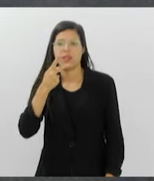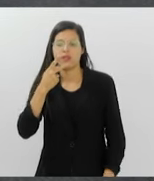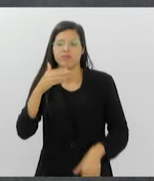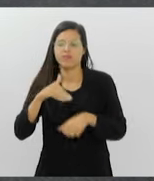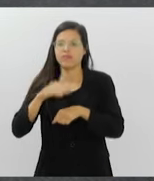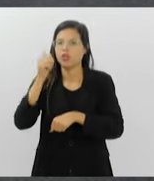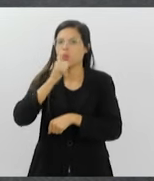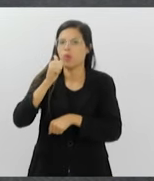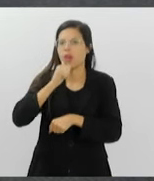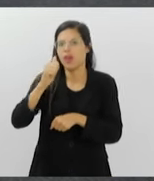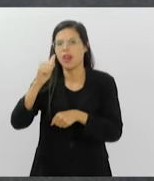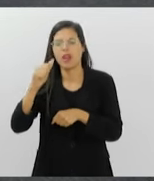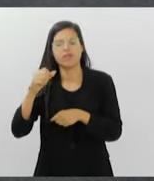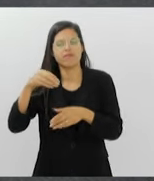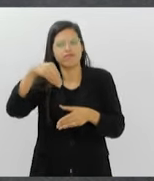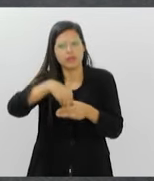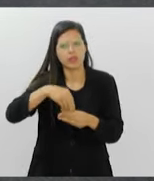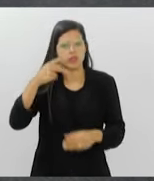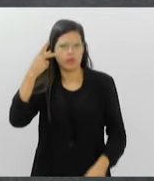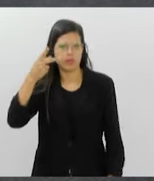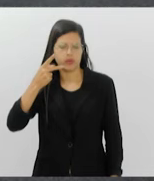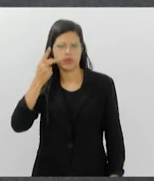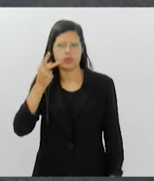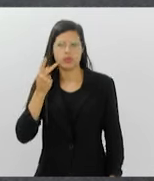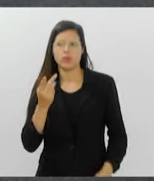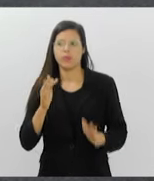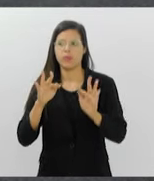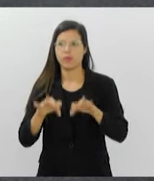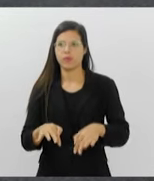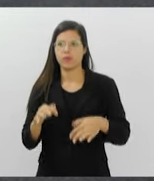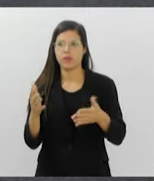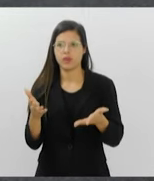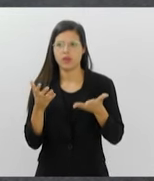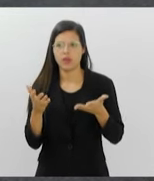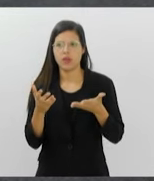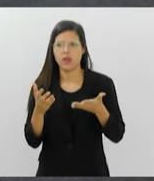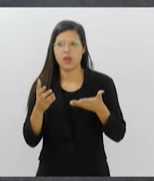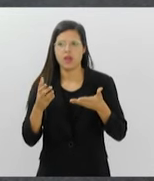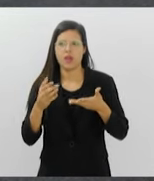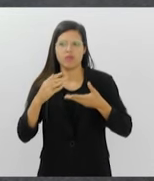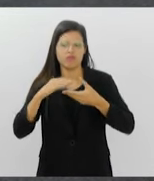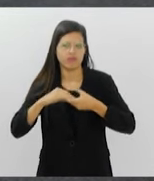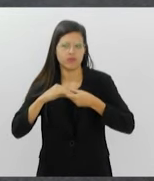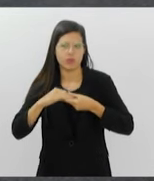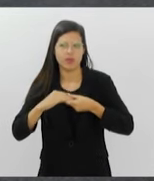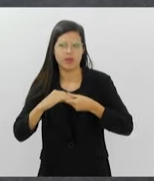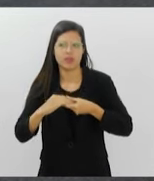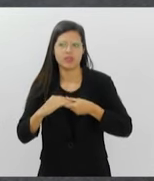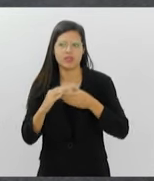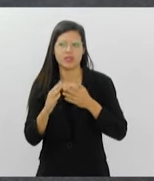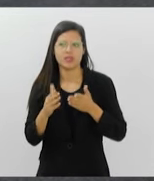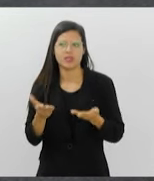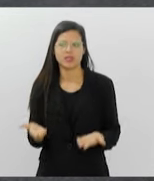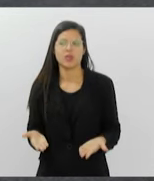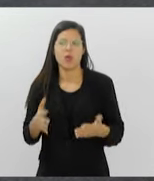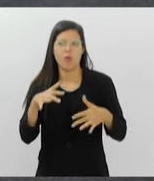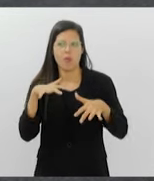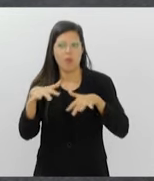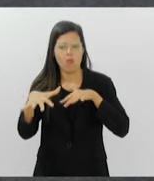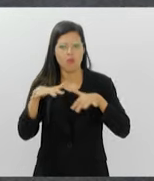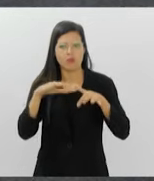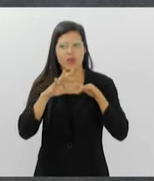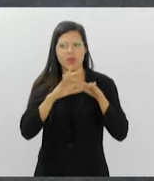na política. Por fim, deputada, presidenta, quero que Vossa Excelência saúdem, por favor, o nosso movimento União